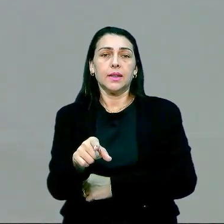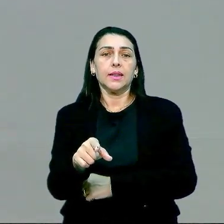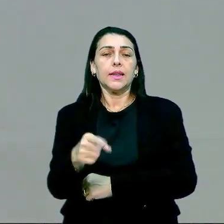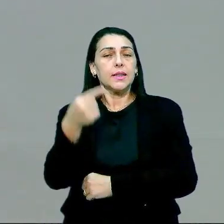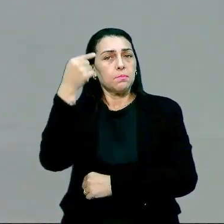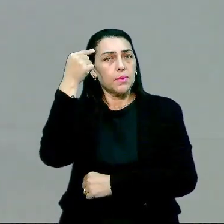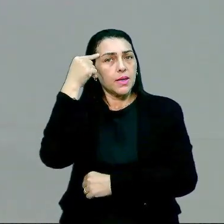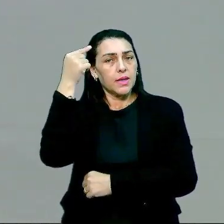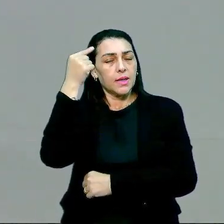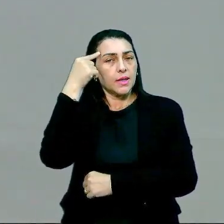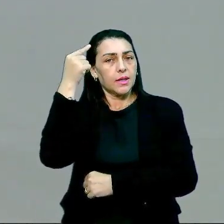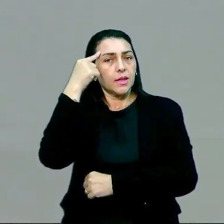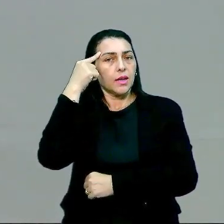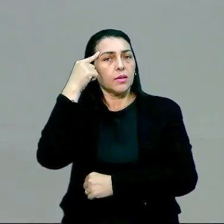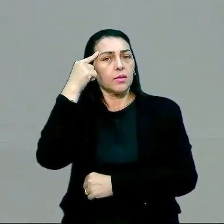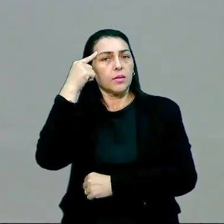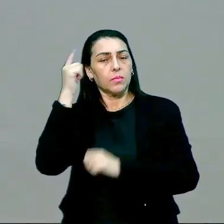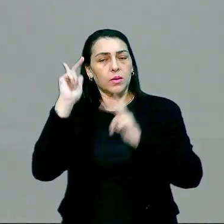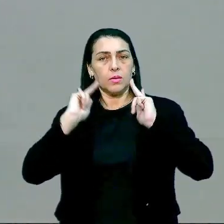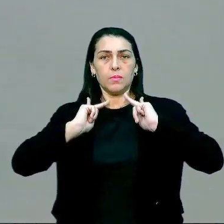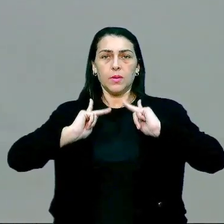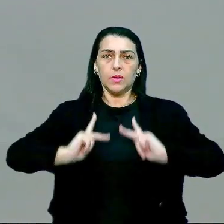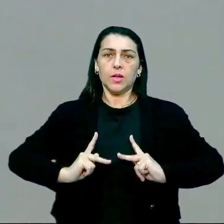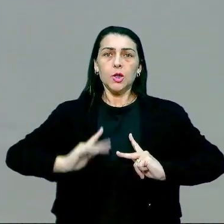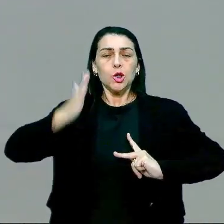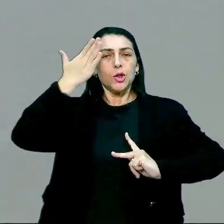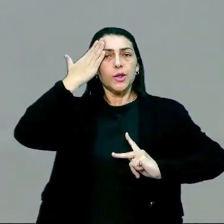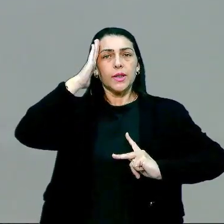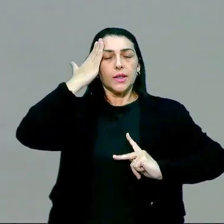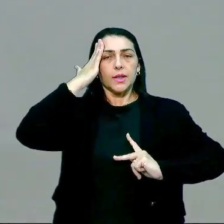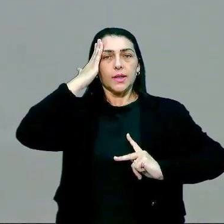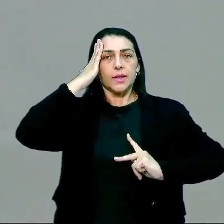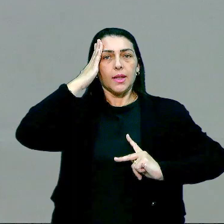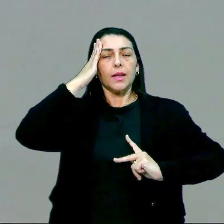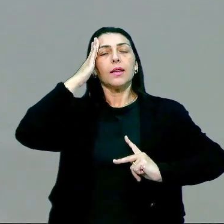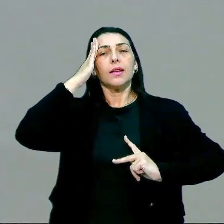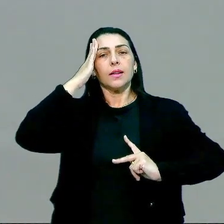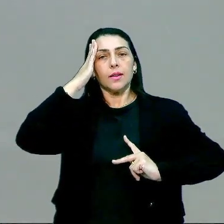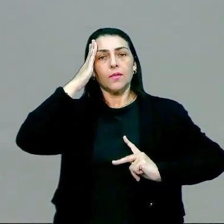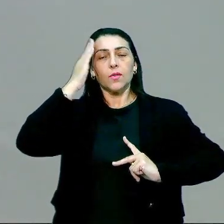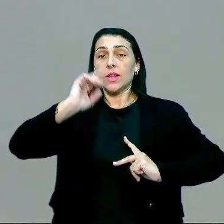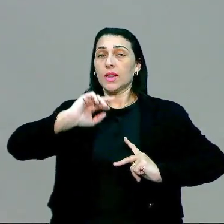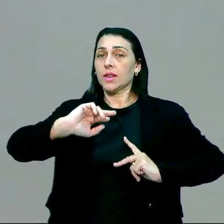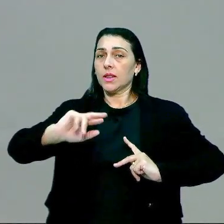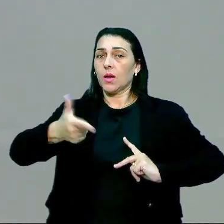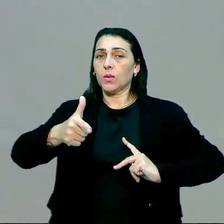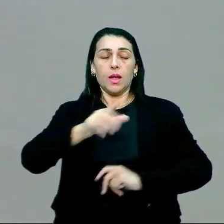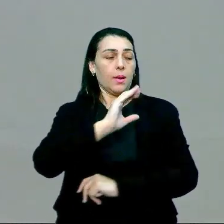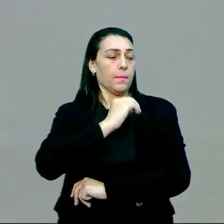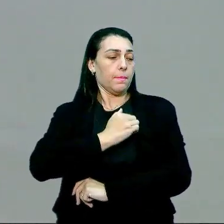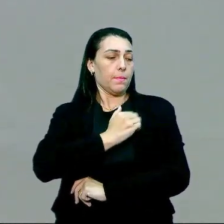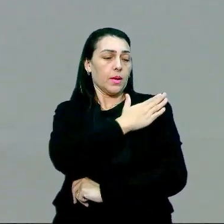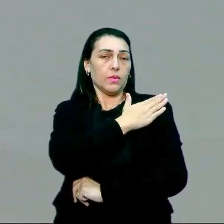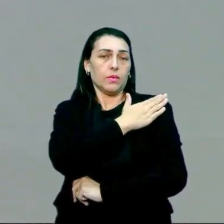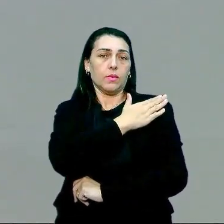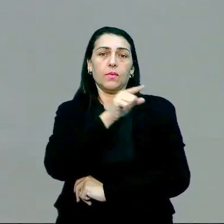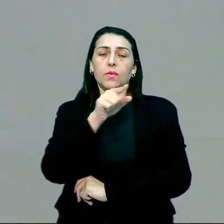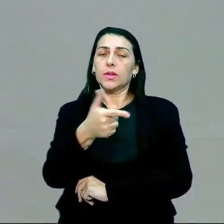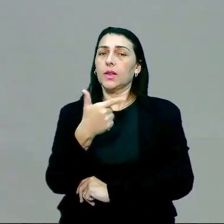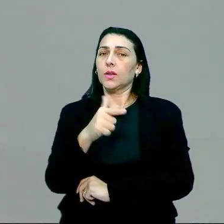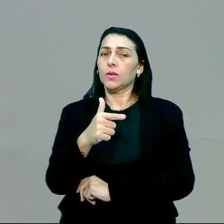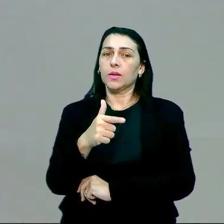nessa conduta, nessa postura de compreensão, você não é preconceituoso, você não